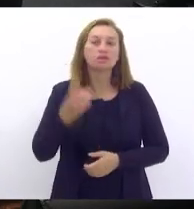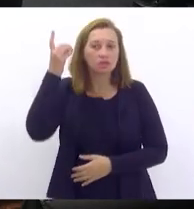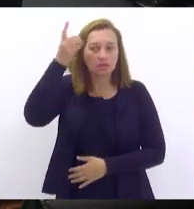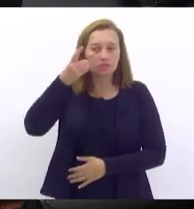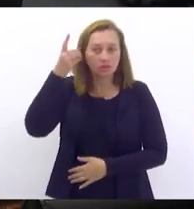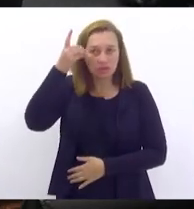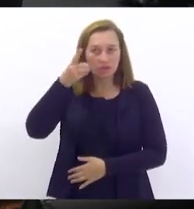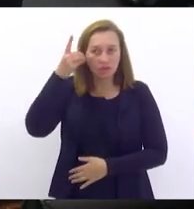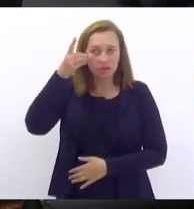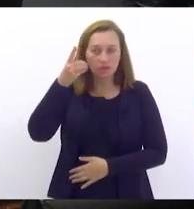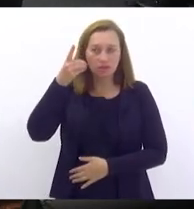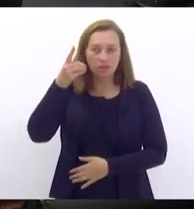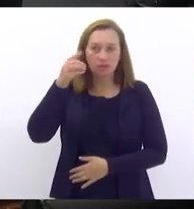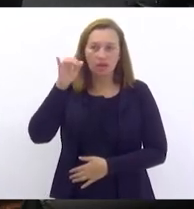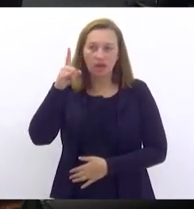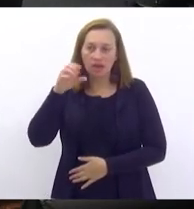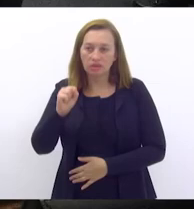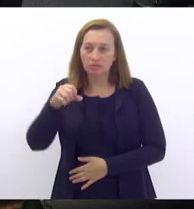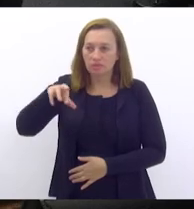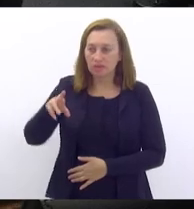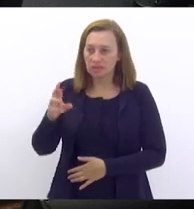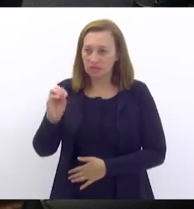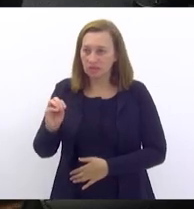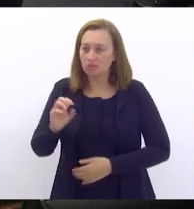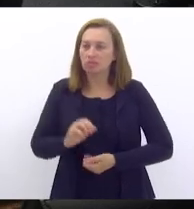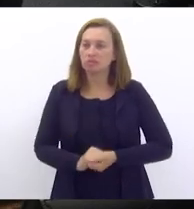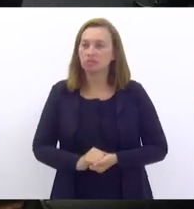deputado Carlos Macedo.